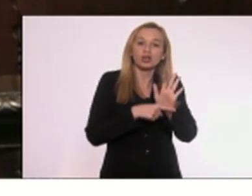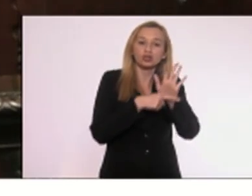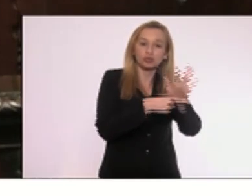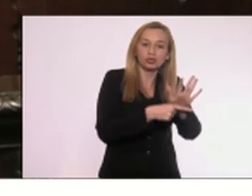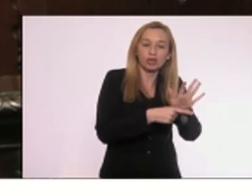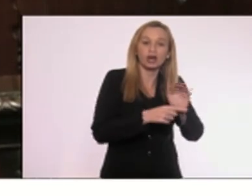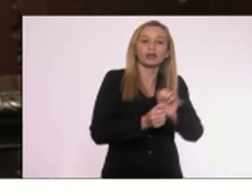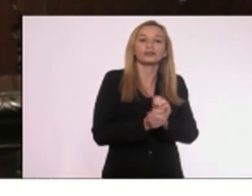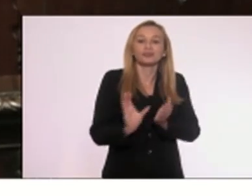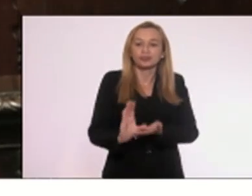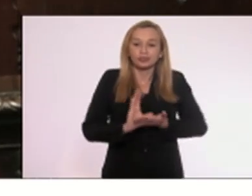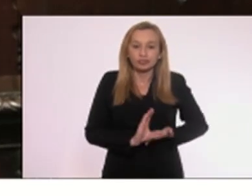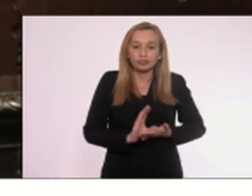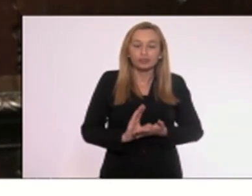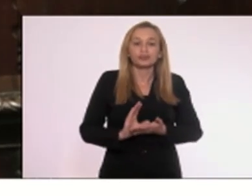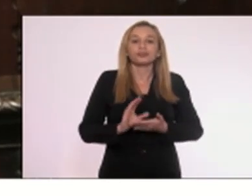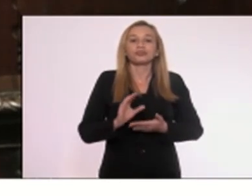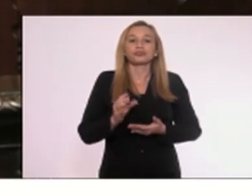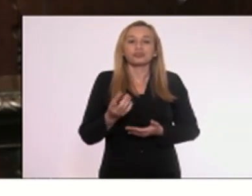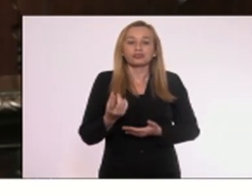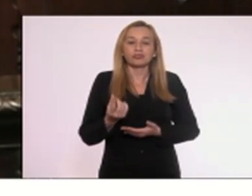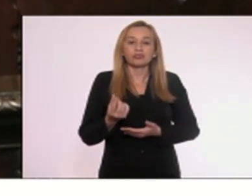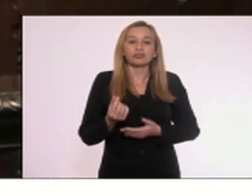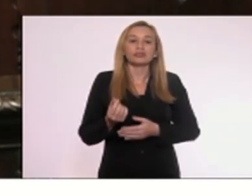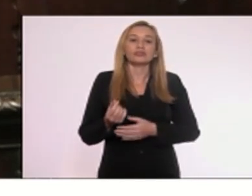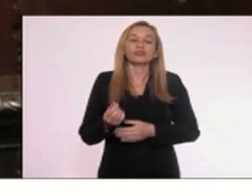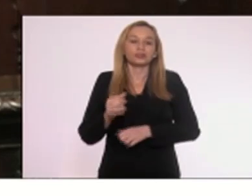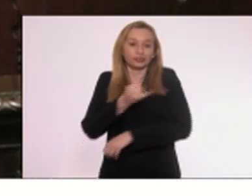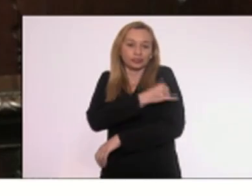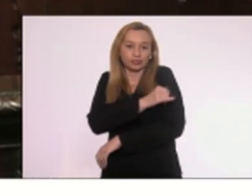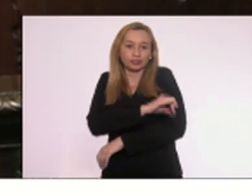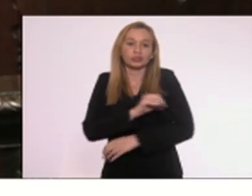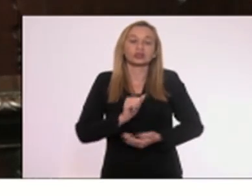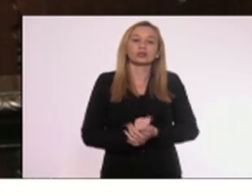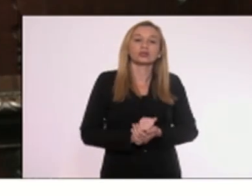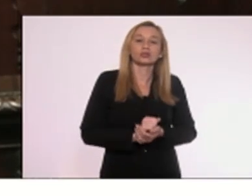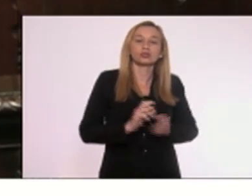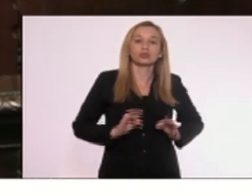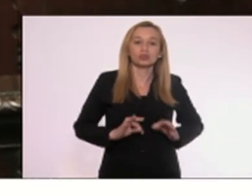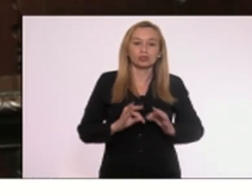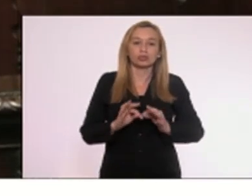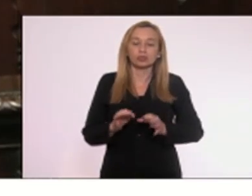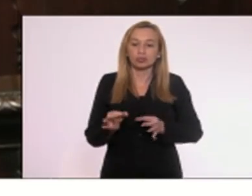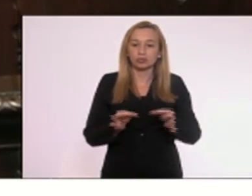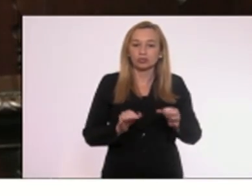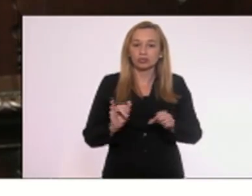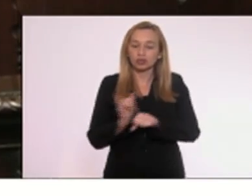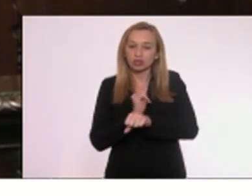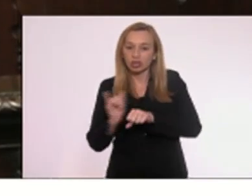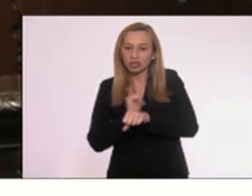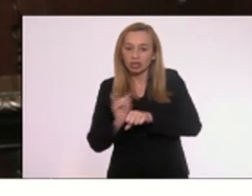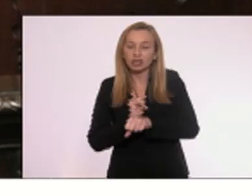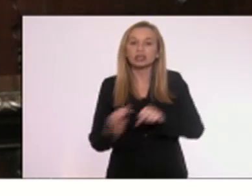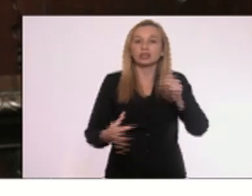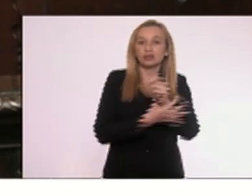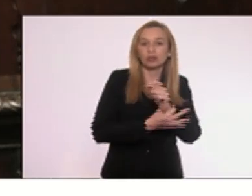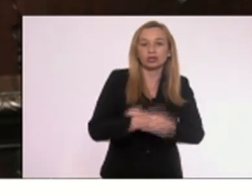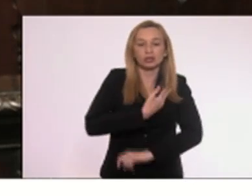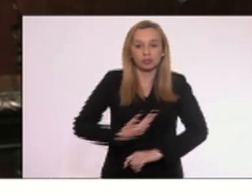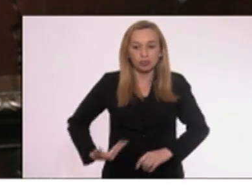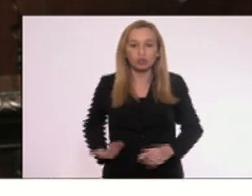reedificação financeira do Rio de Janeiro com profundos investimentos em infraestrutura e, sobretudo, na segurança